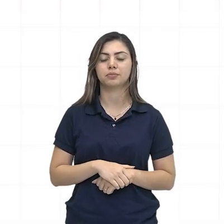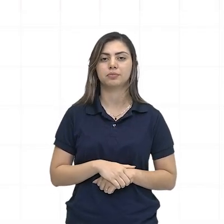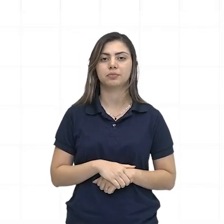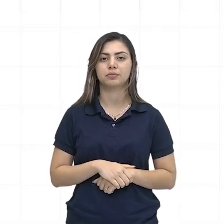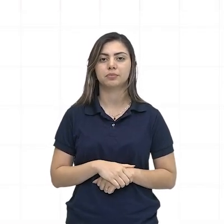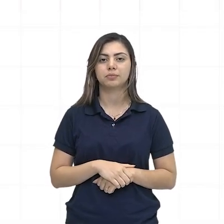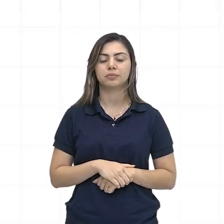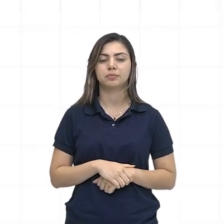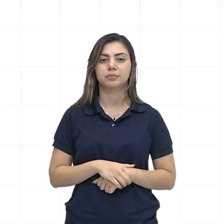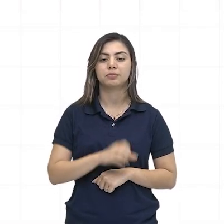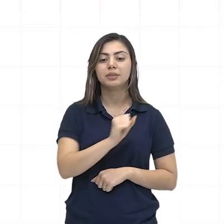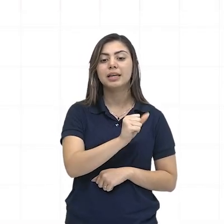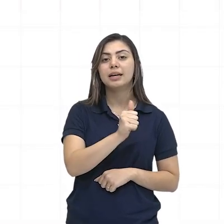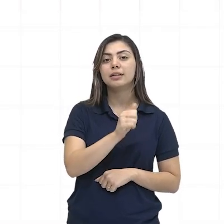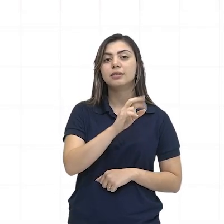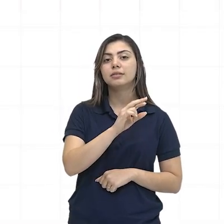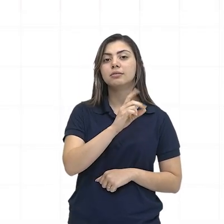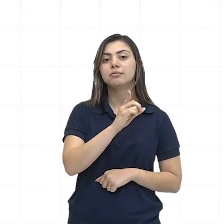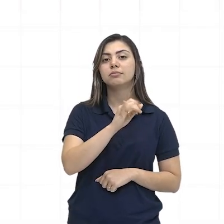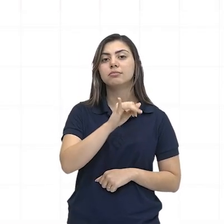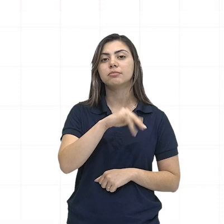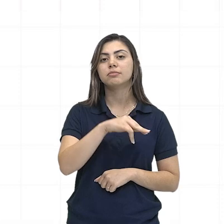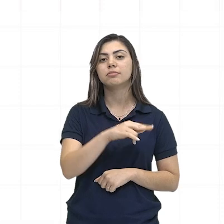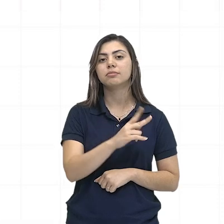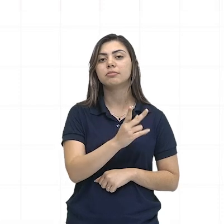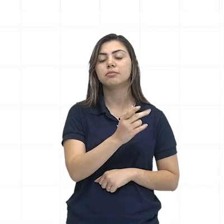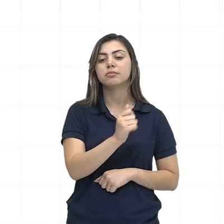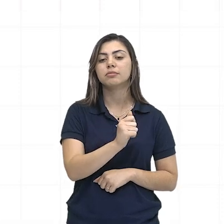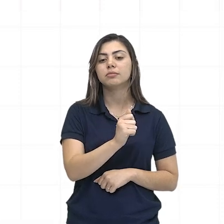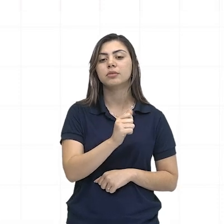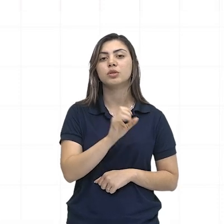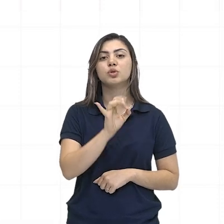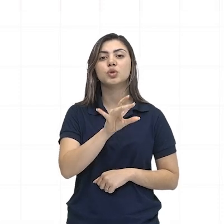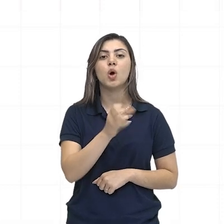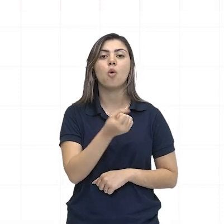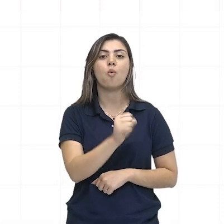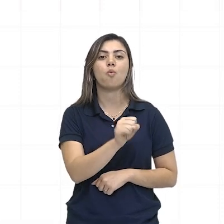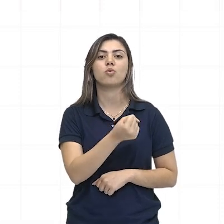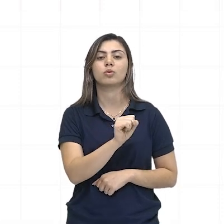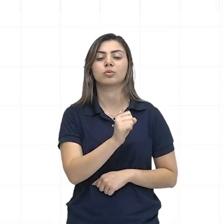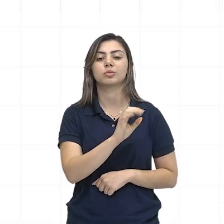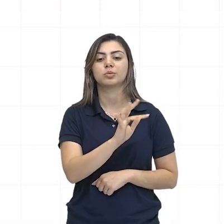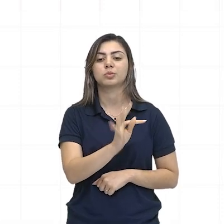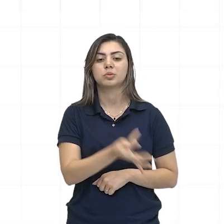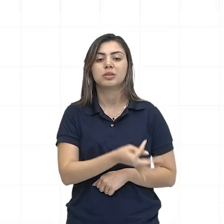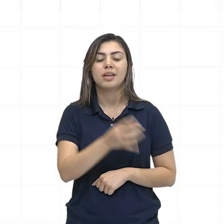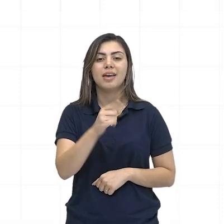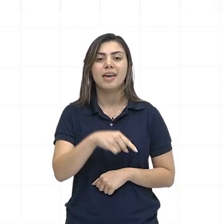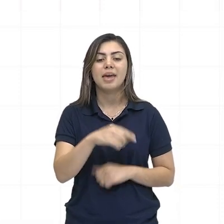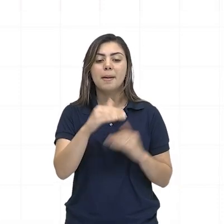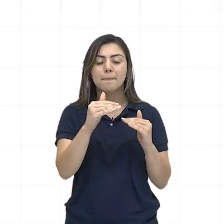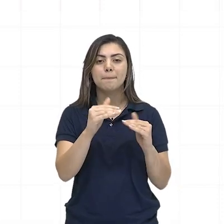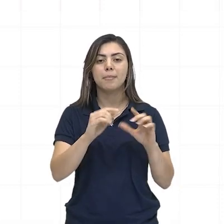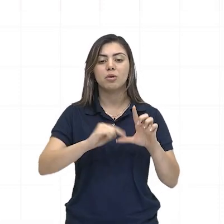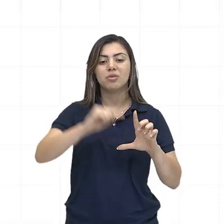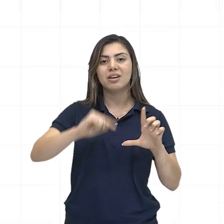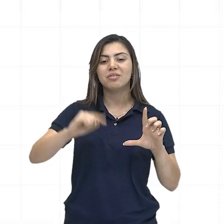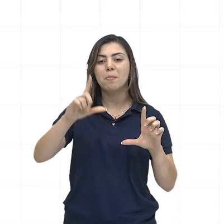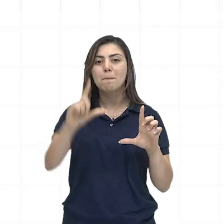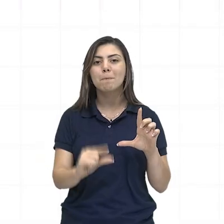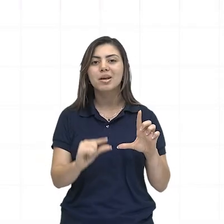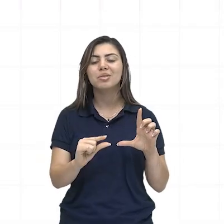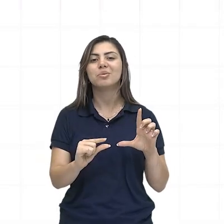pacu. A sardinha, né? Apenas 8 toneladas, né? É a menor coluna do nosso